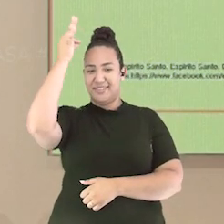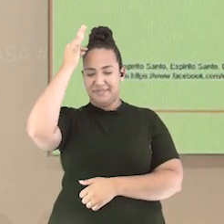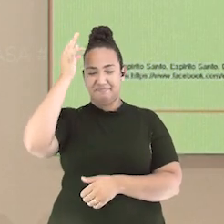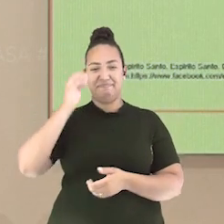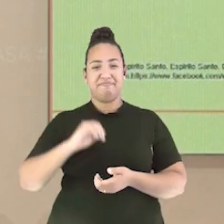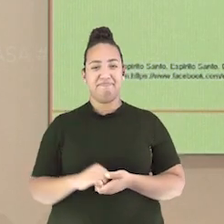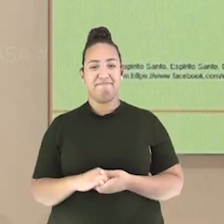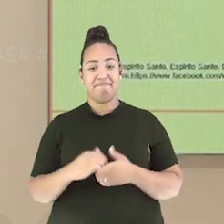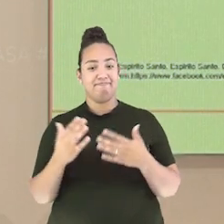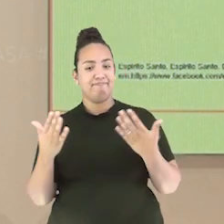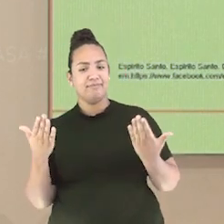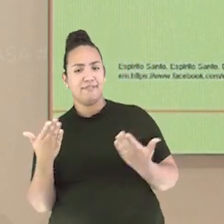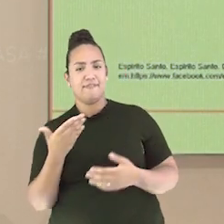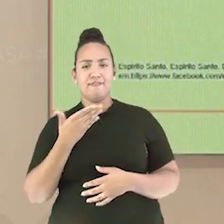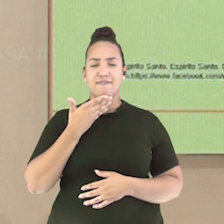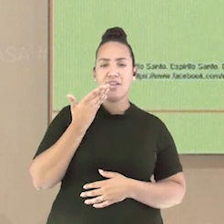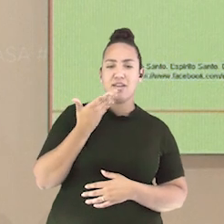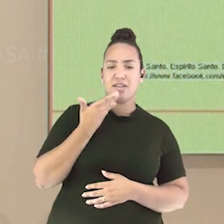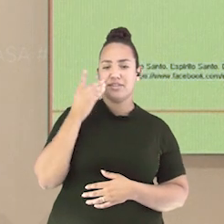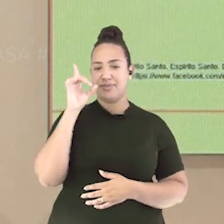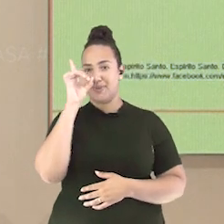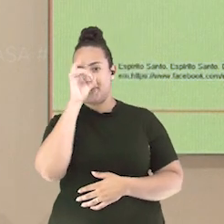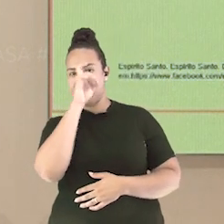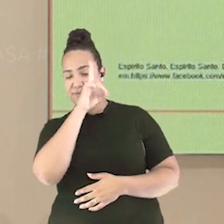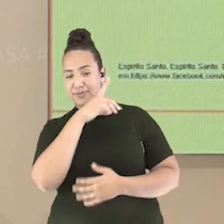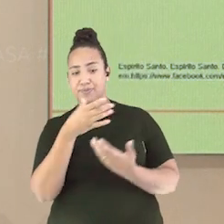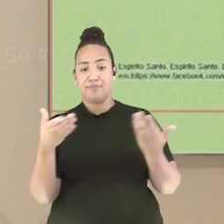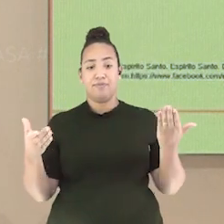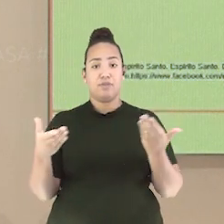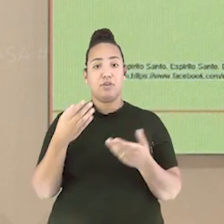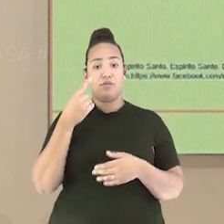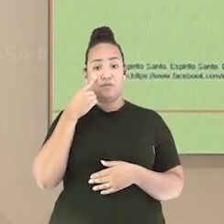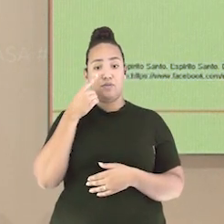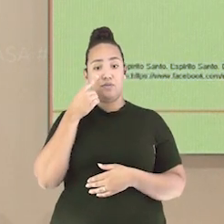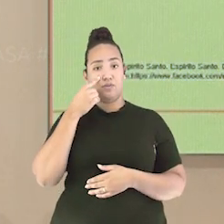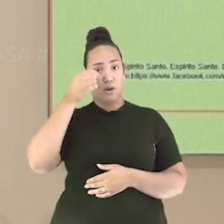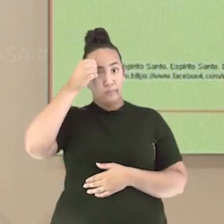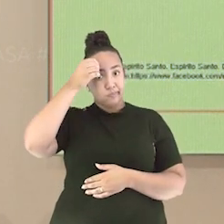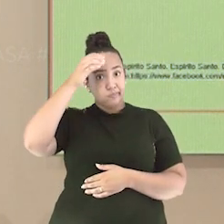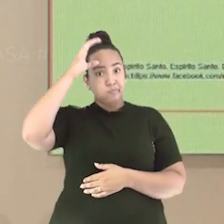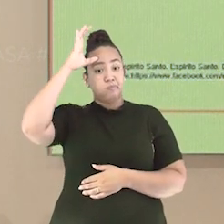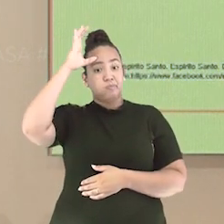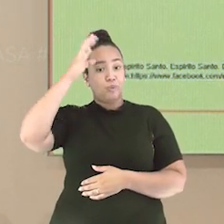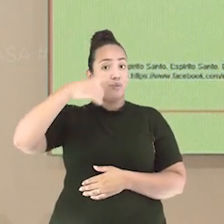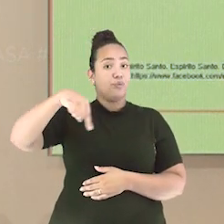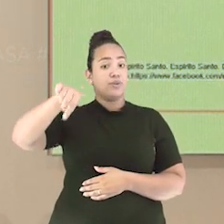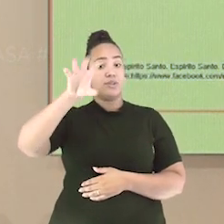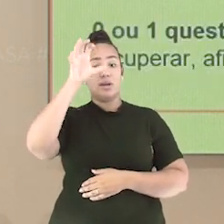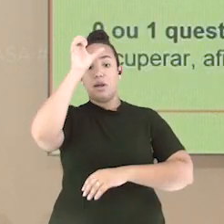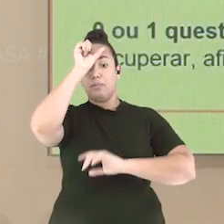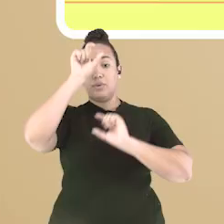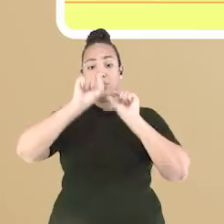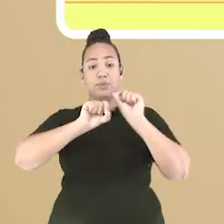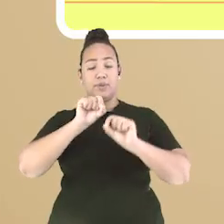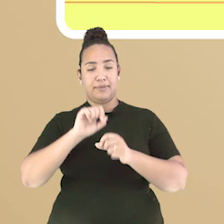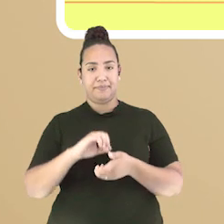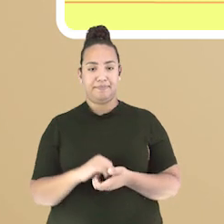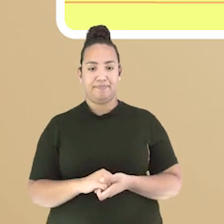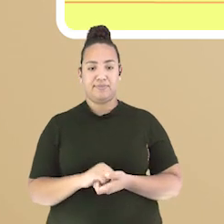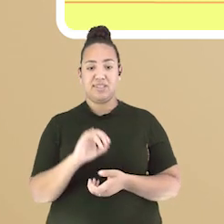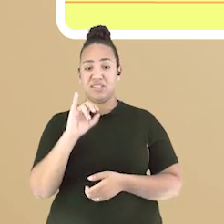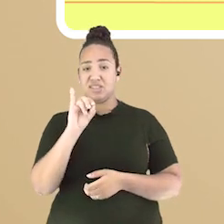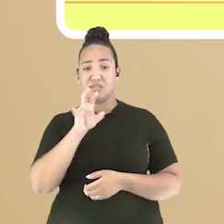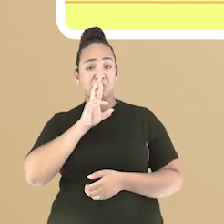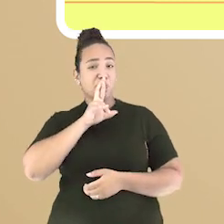firmar. E aí, acharam fácil? Vamos ver no nosso termômetro do conhecimento como que vocês estão. Se você não